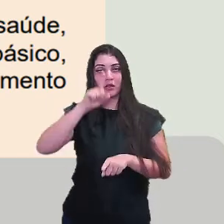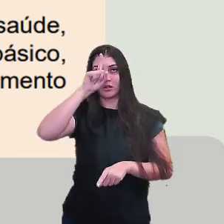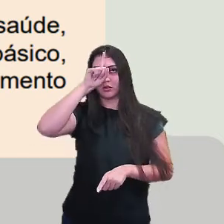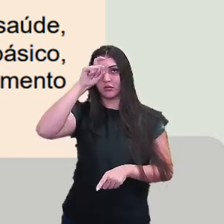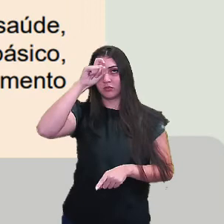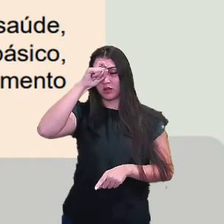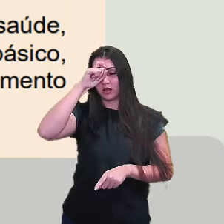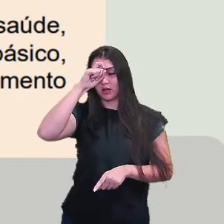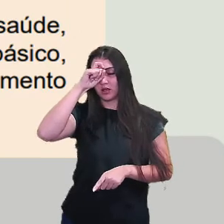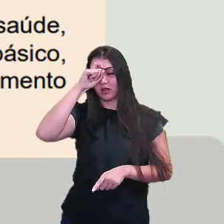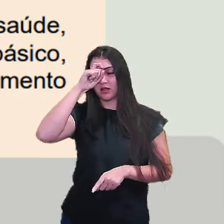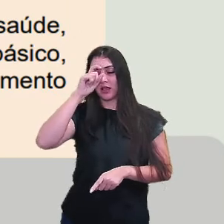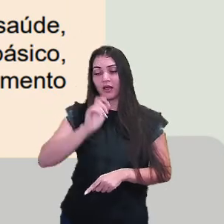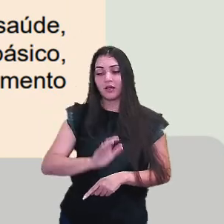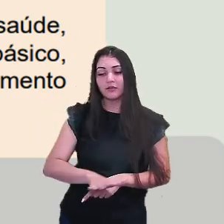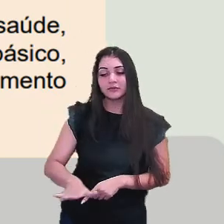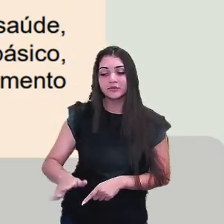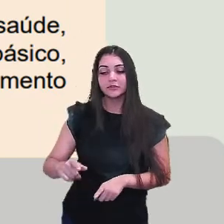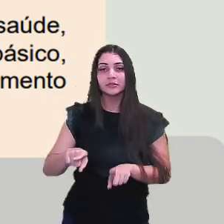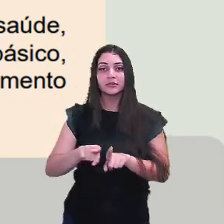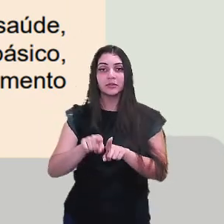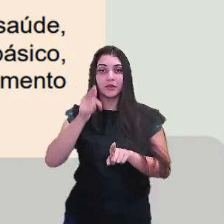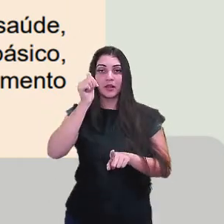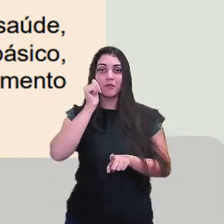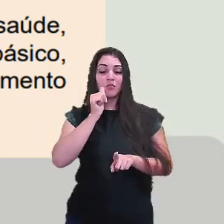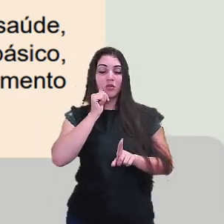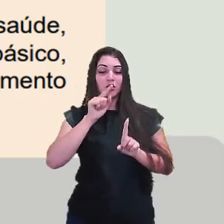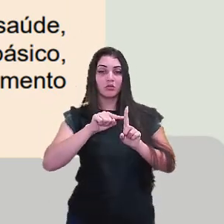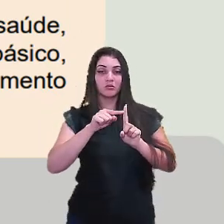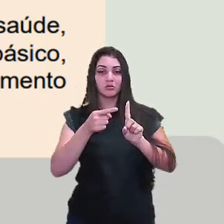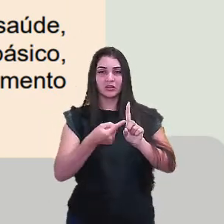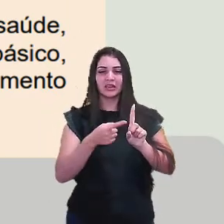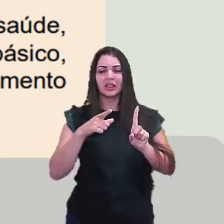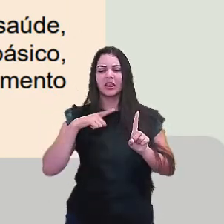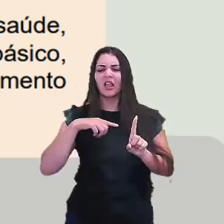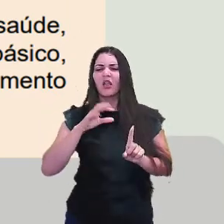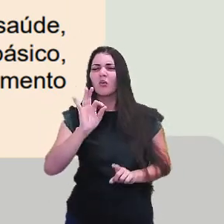porque, por incrível que pareça, a gente tem uma taxa ainda bem